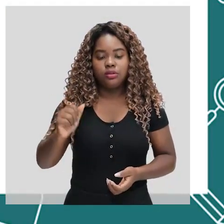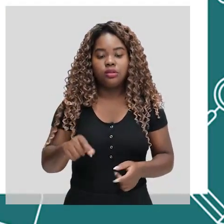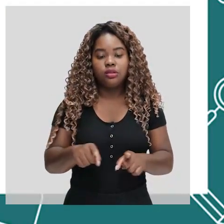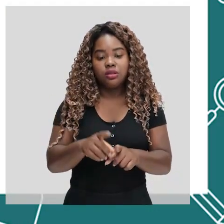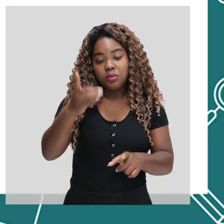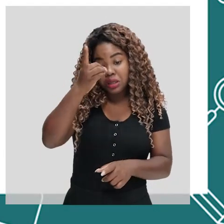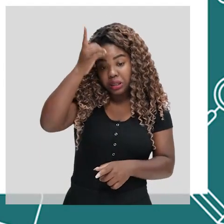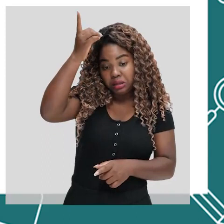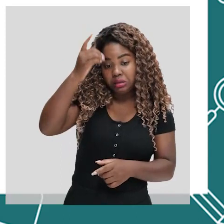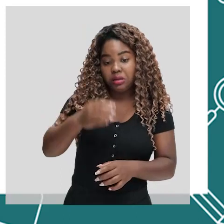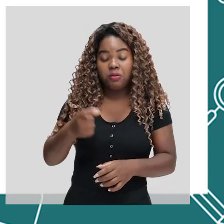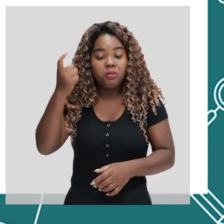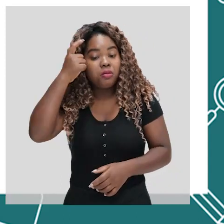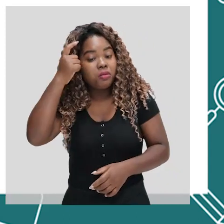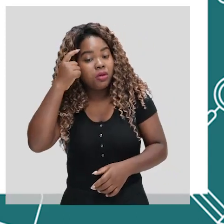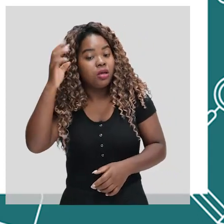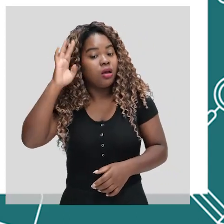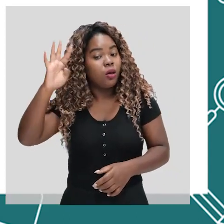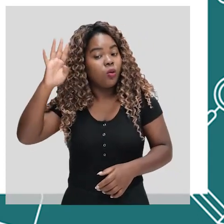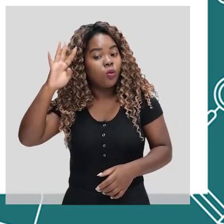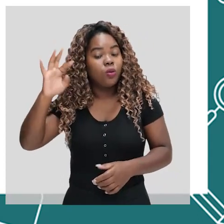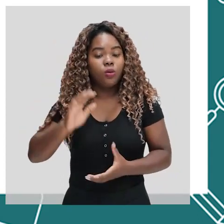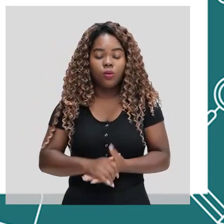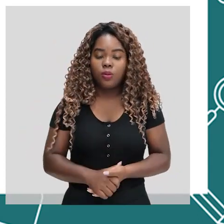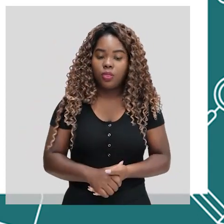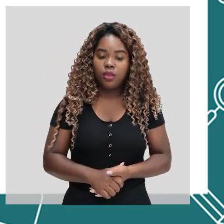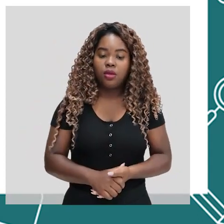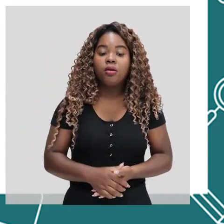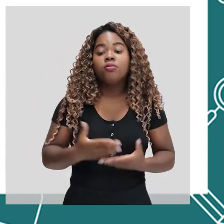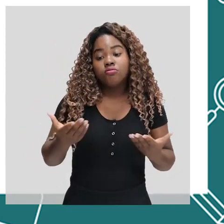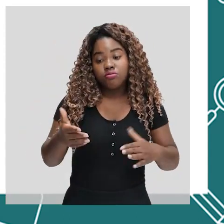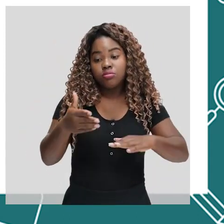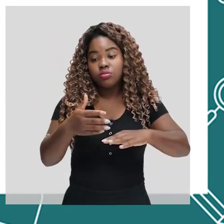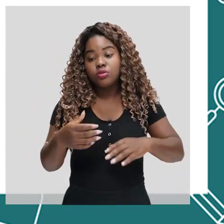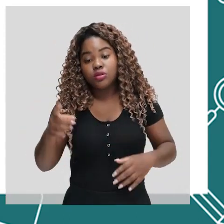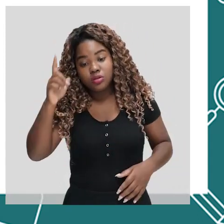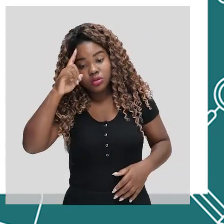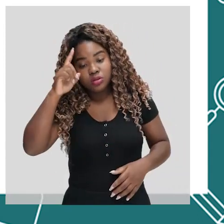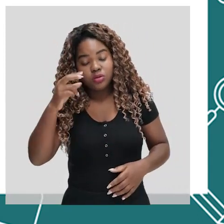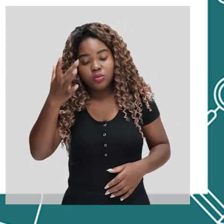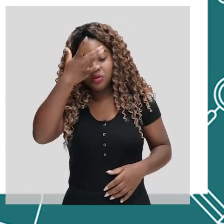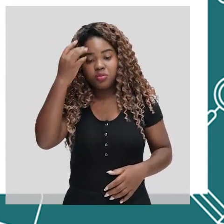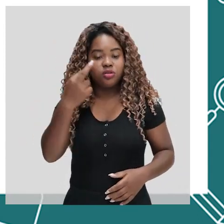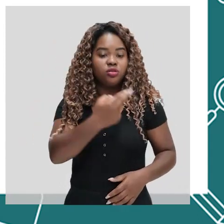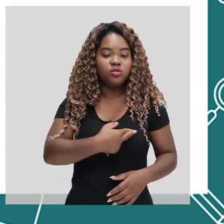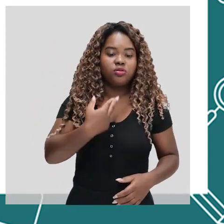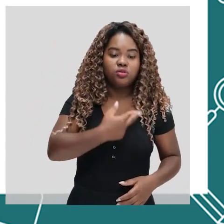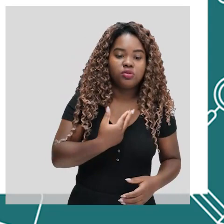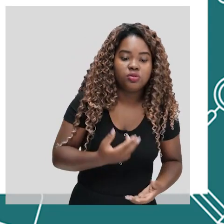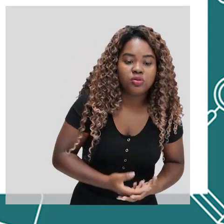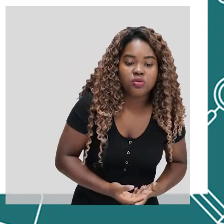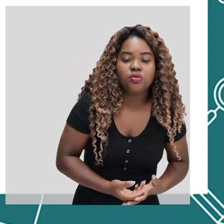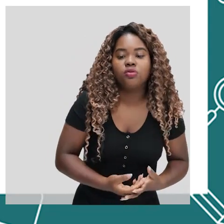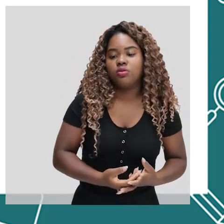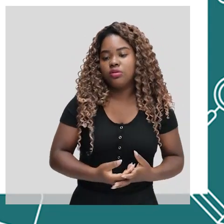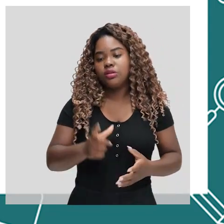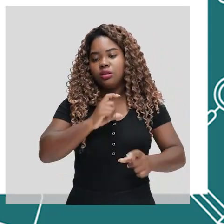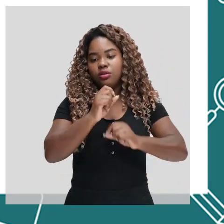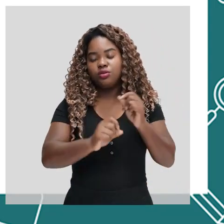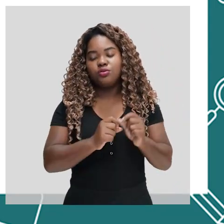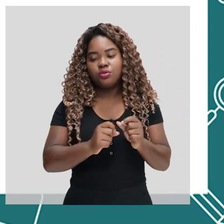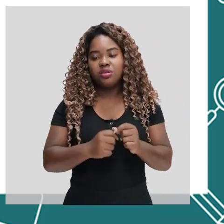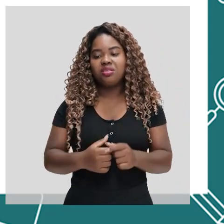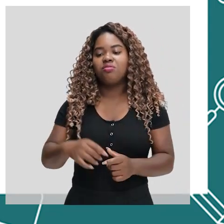idealizar pensar sonhar por isso que nos dias de hoje uma pessoa romântica é taxada como uma pessoa Sonhadora